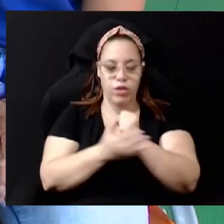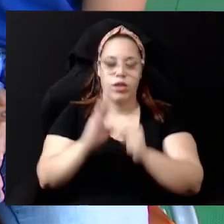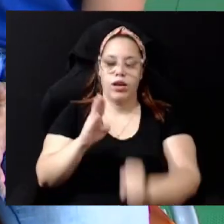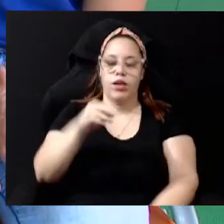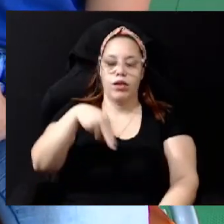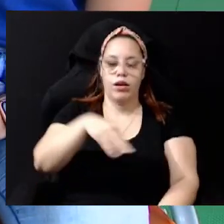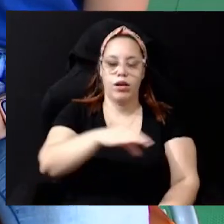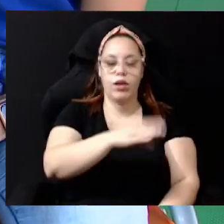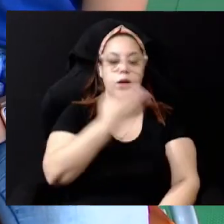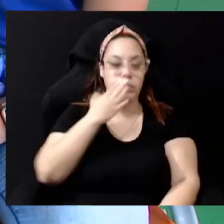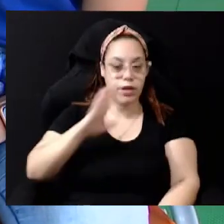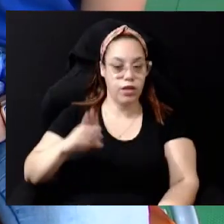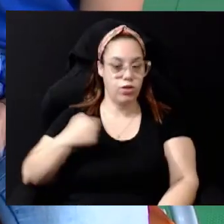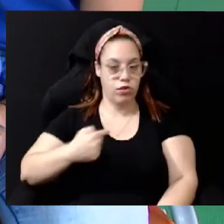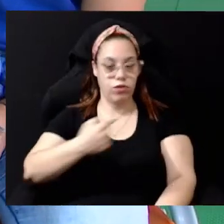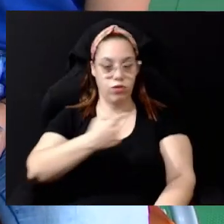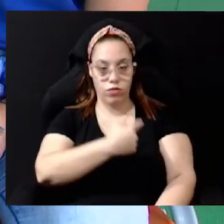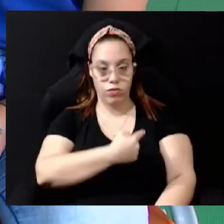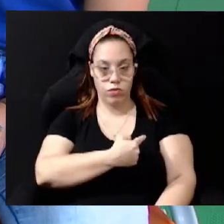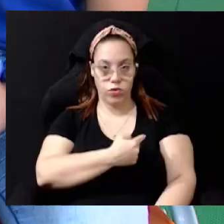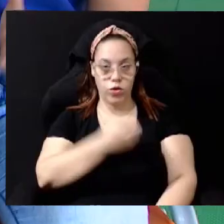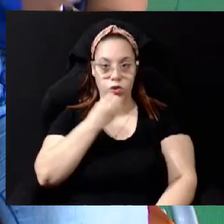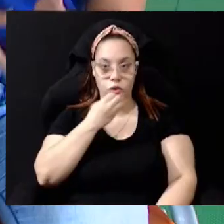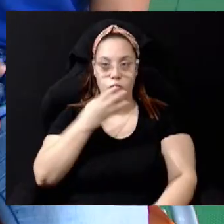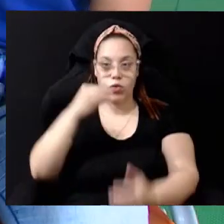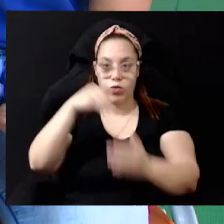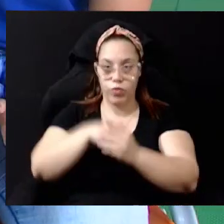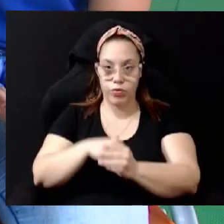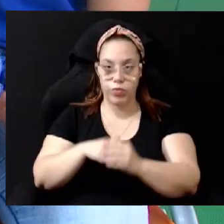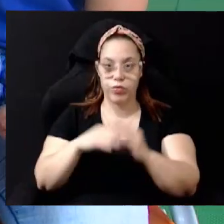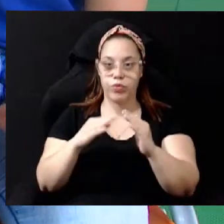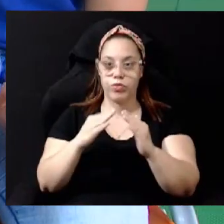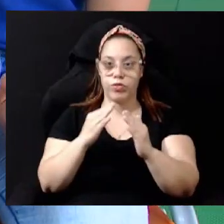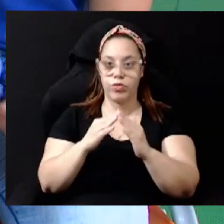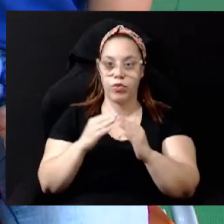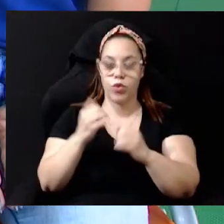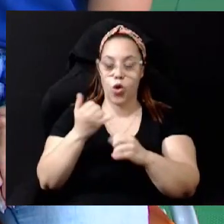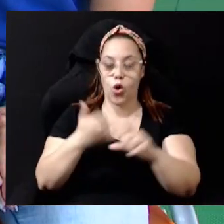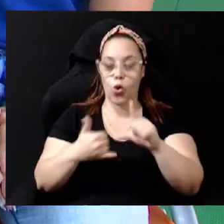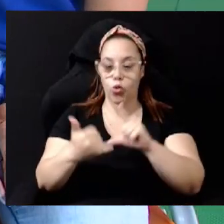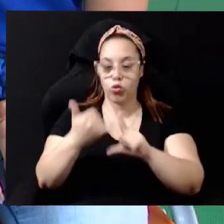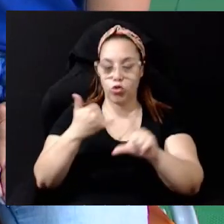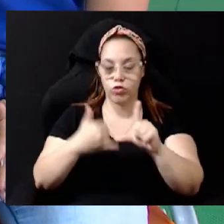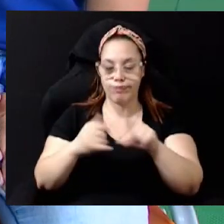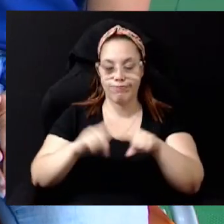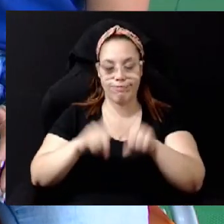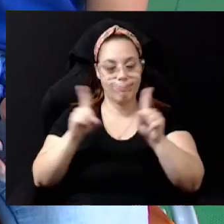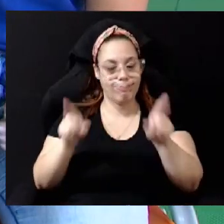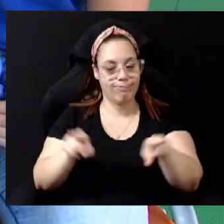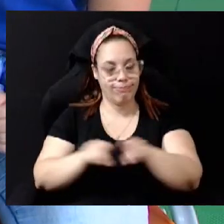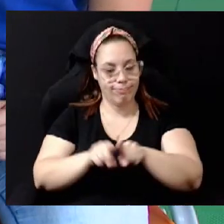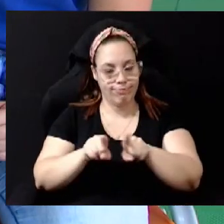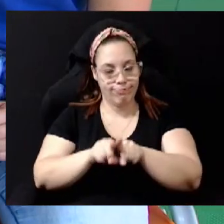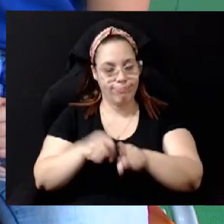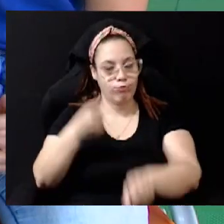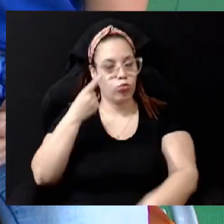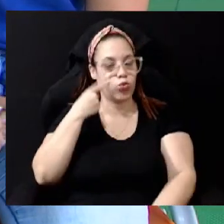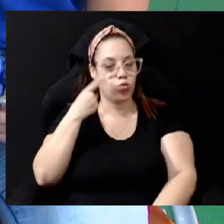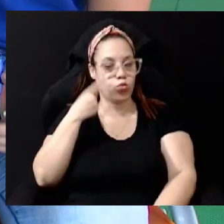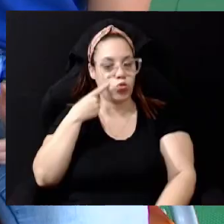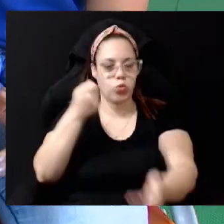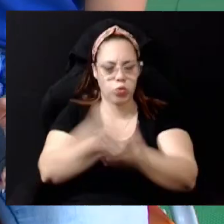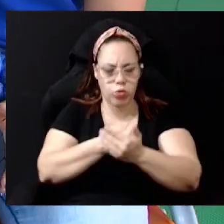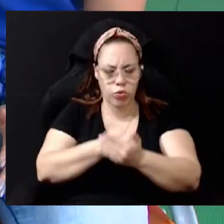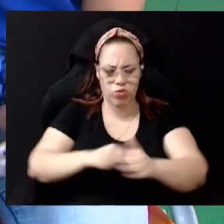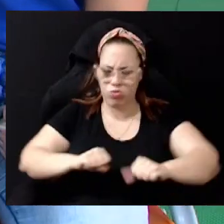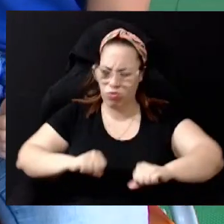Nacional Comum Curricular pede pra gente, de uma forma dentro da educação física lúdica, mas também tendo muito em vista a